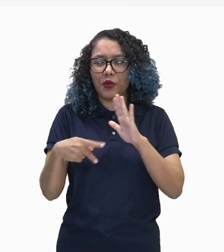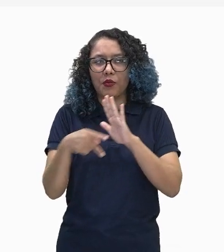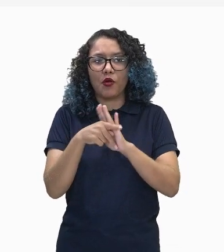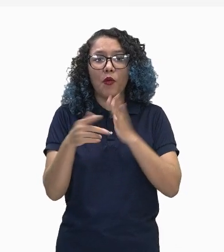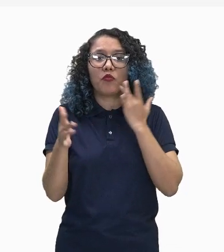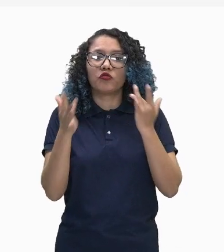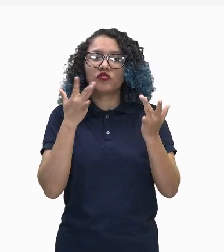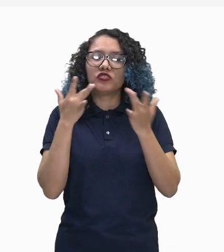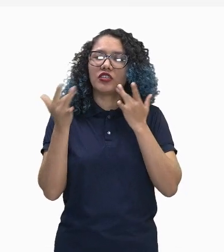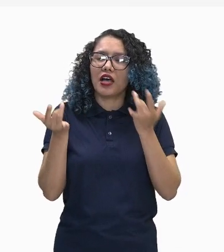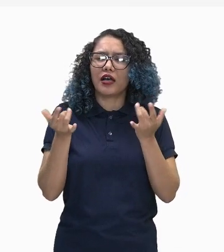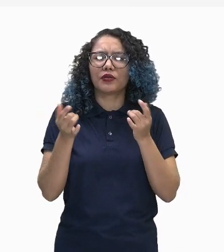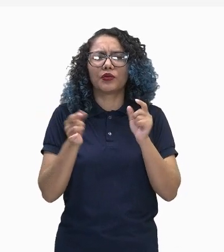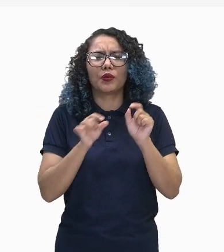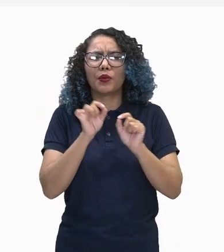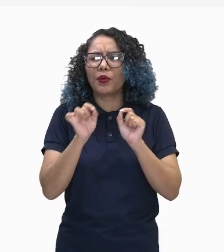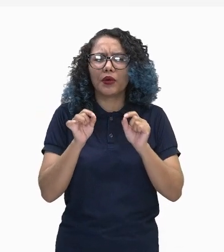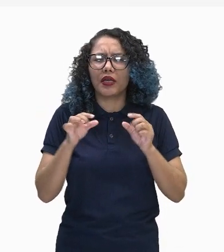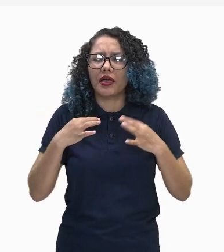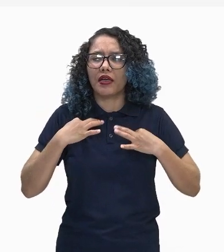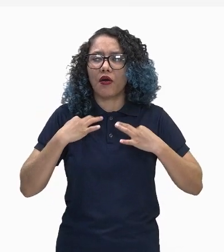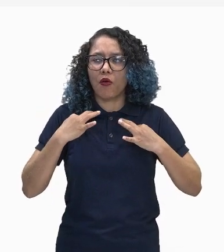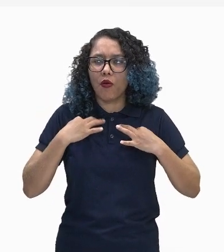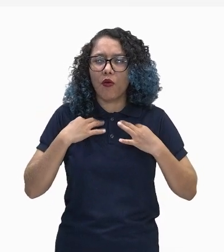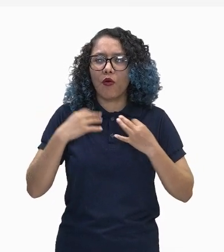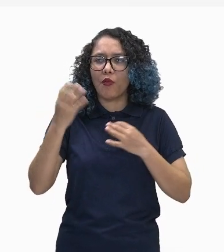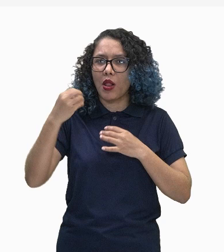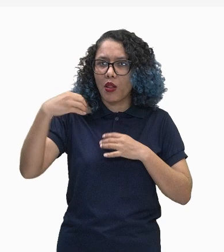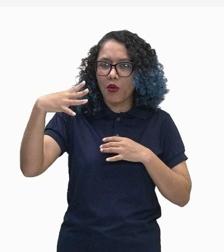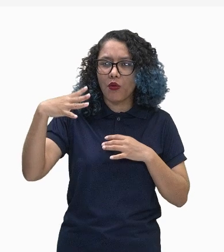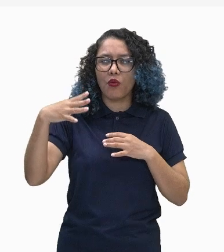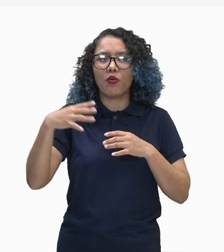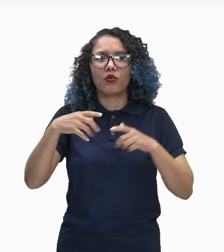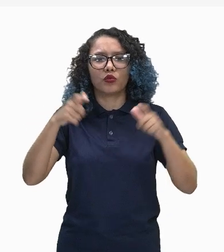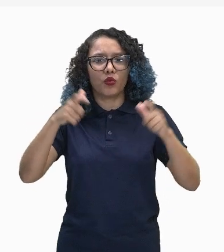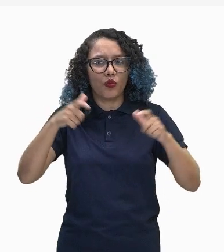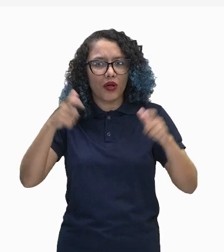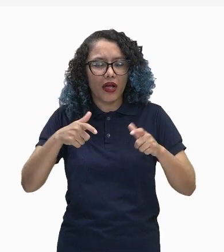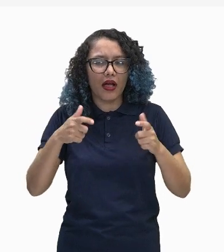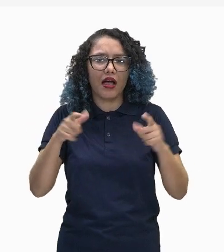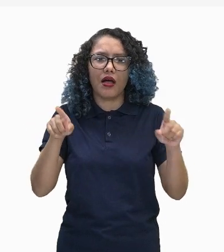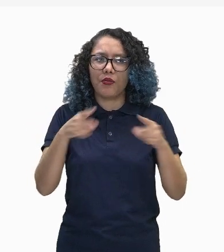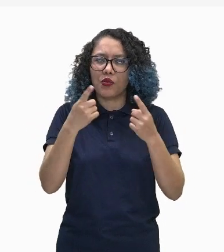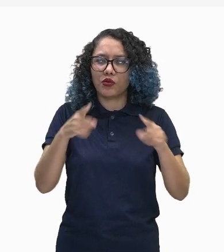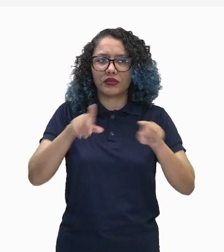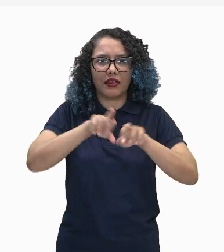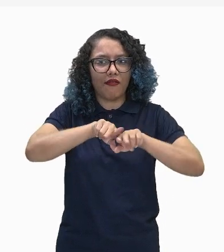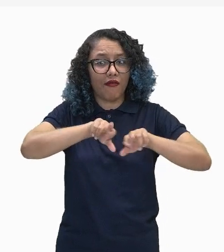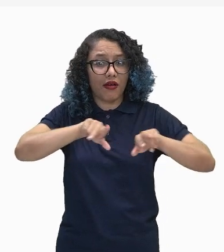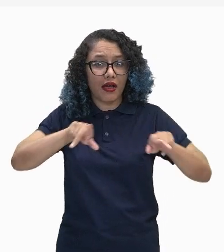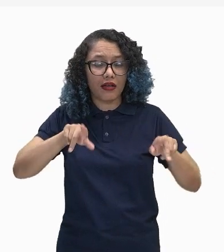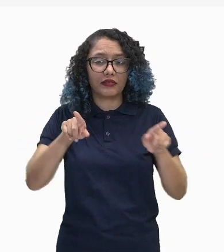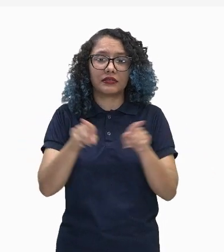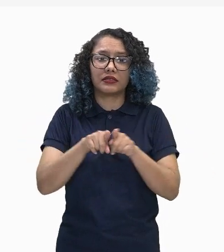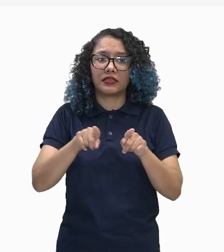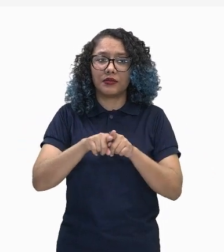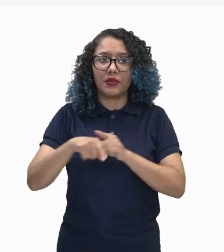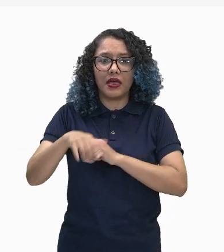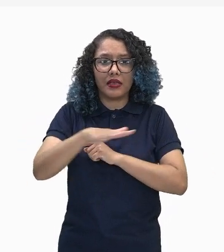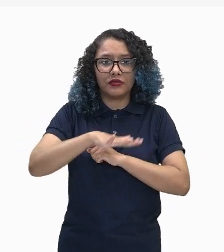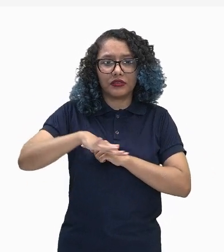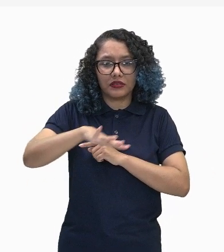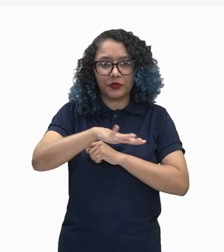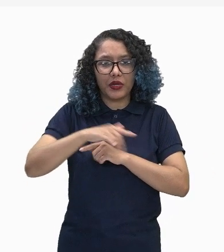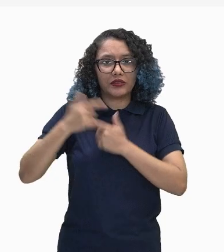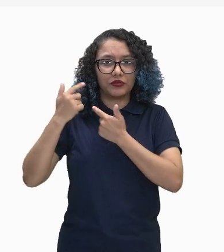composição cênica, figurino, iluminação, cenário, trilha sonora, etc. E